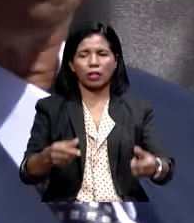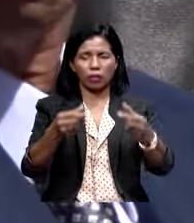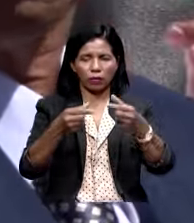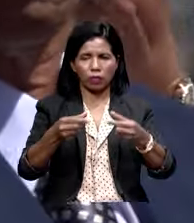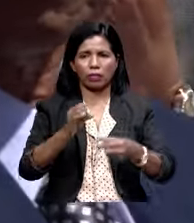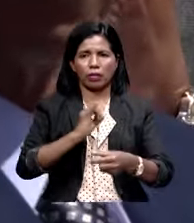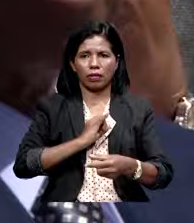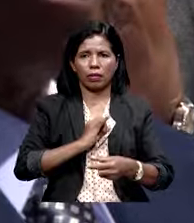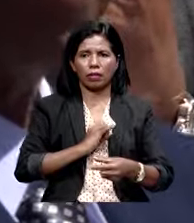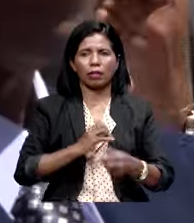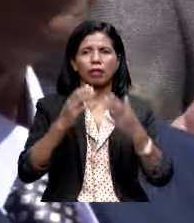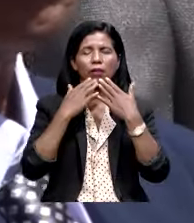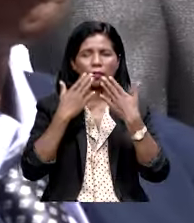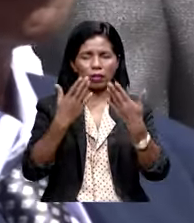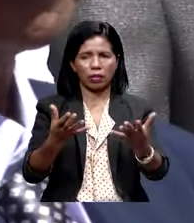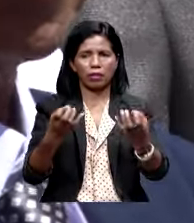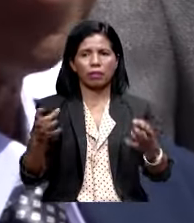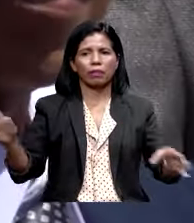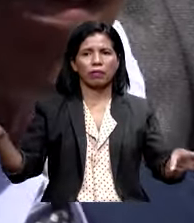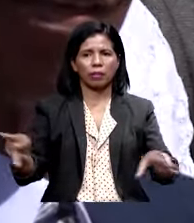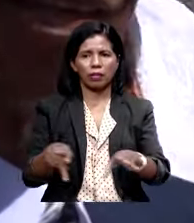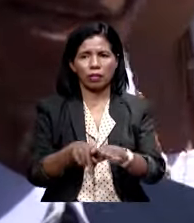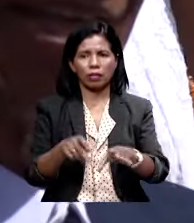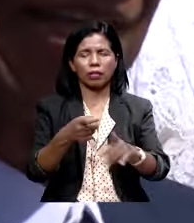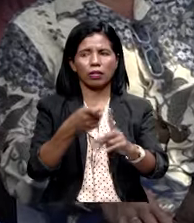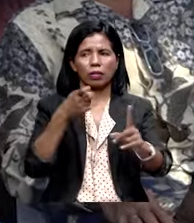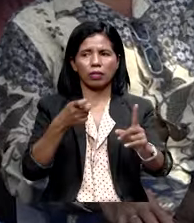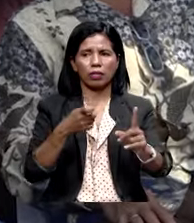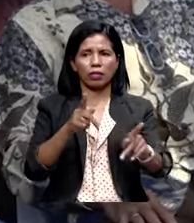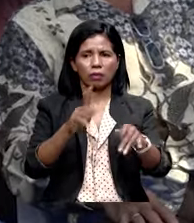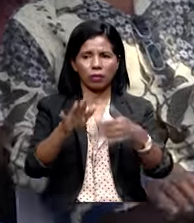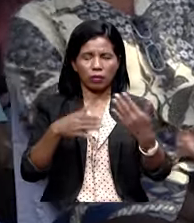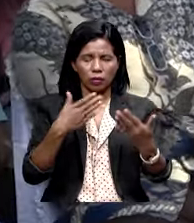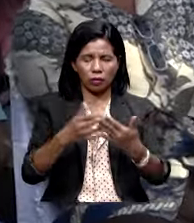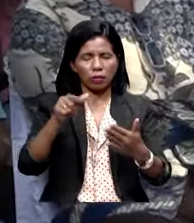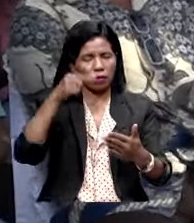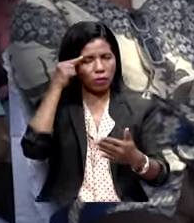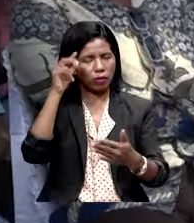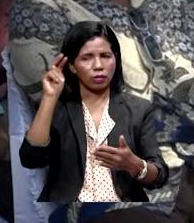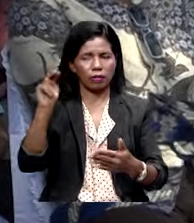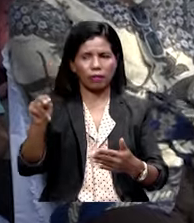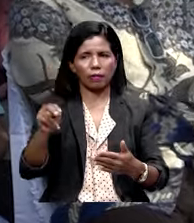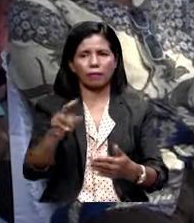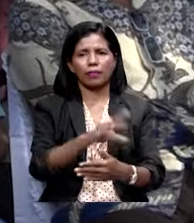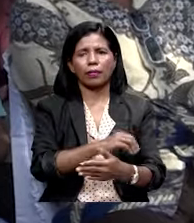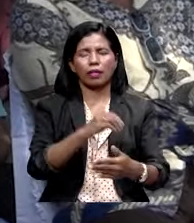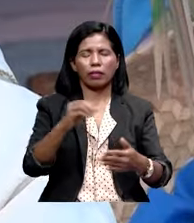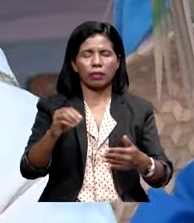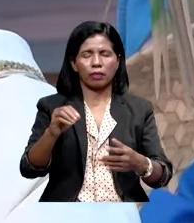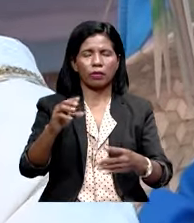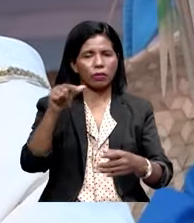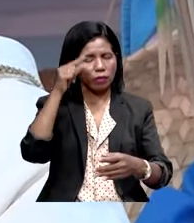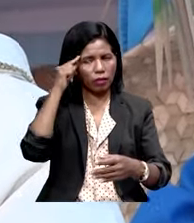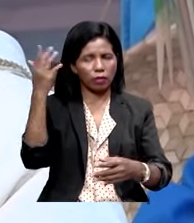alto. Agradeço a presença das entidades governantes firanientes, governo local central, no